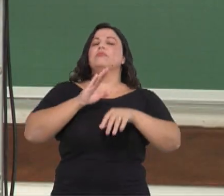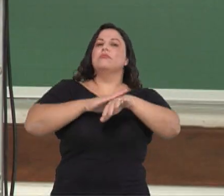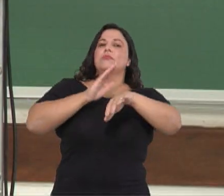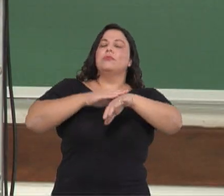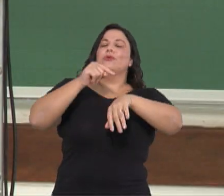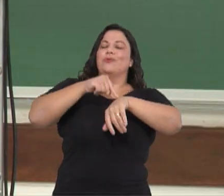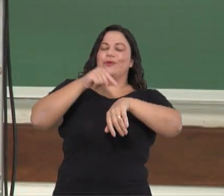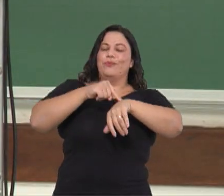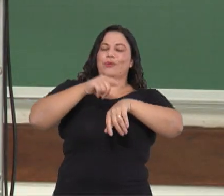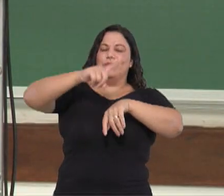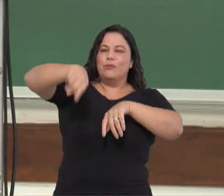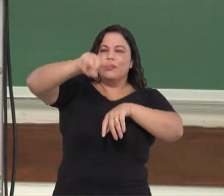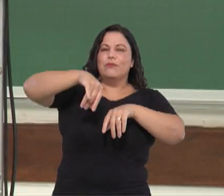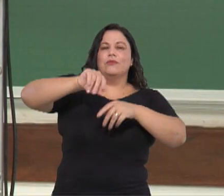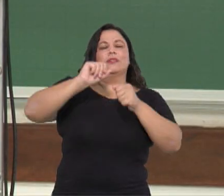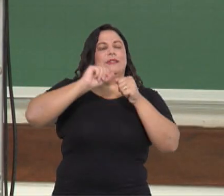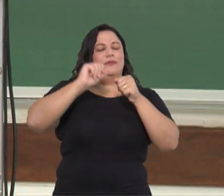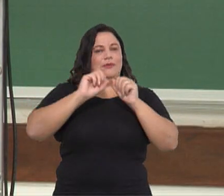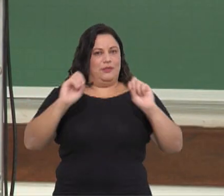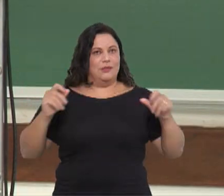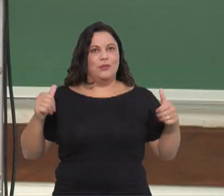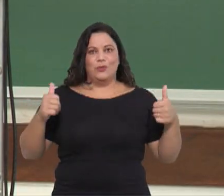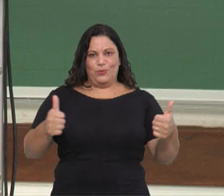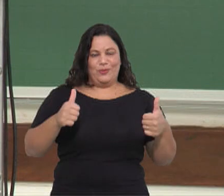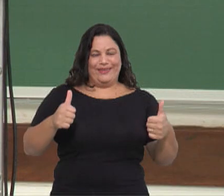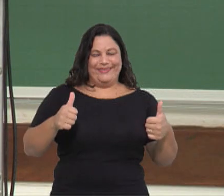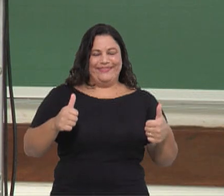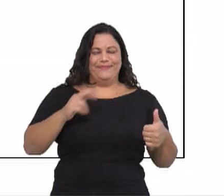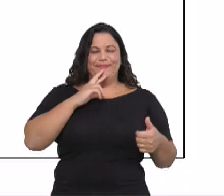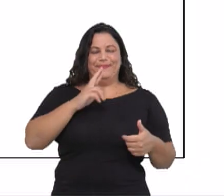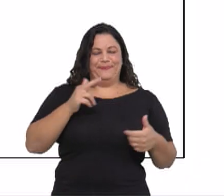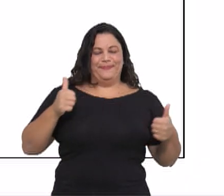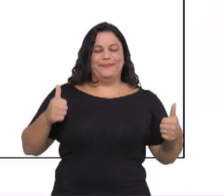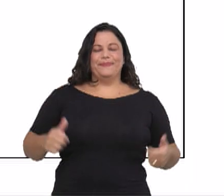vocês fazerem isso, para a gente chegar ao nosso resultado.